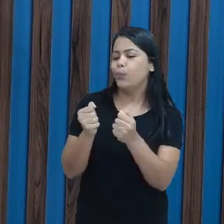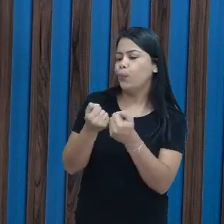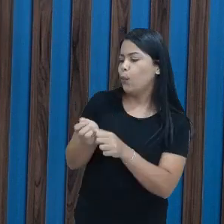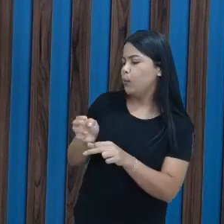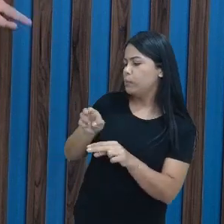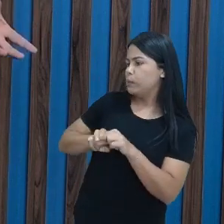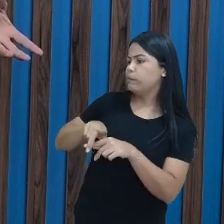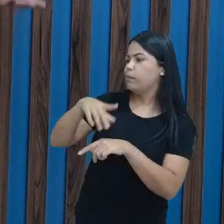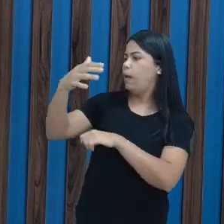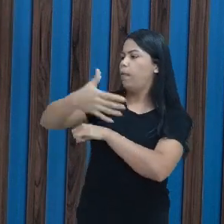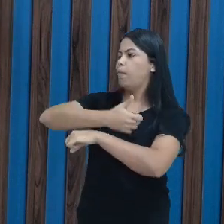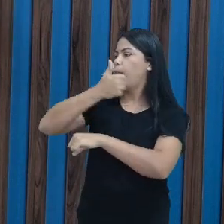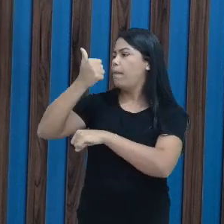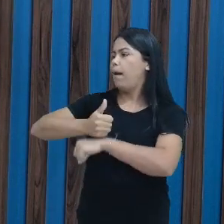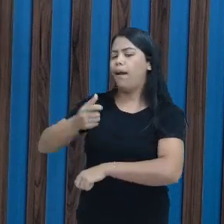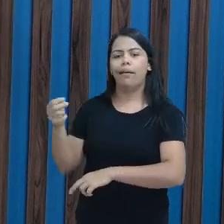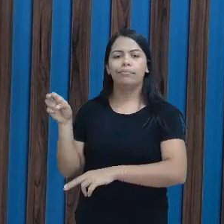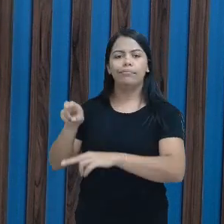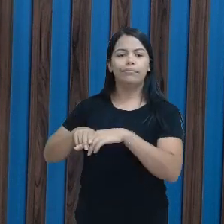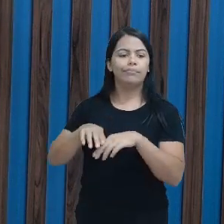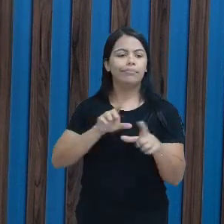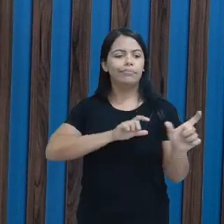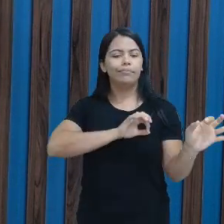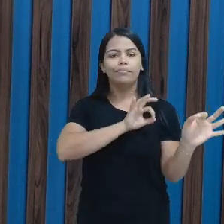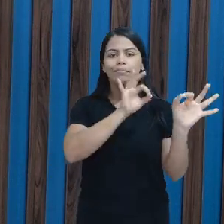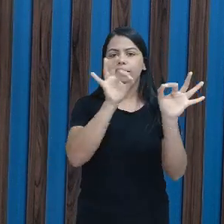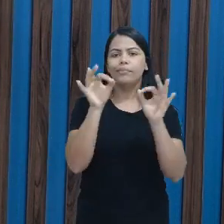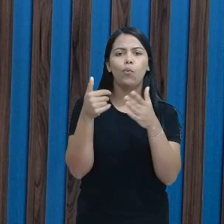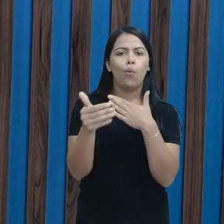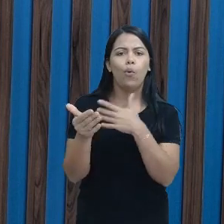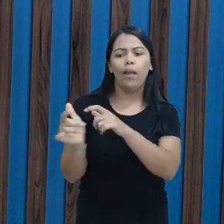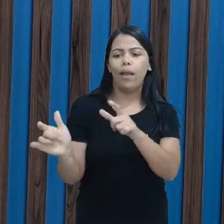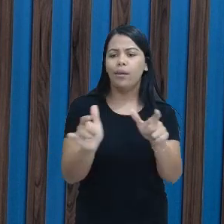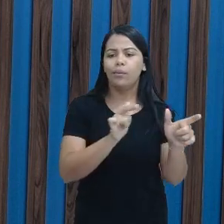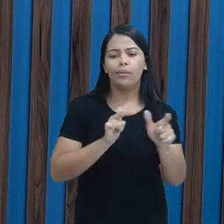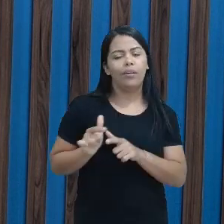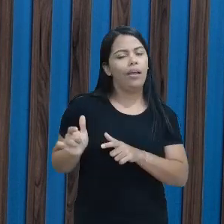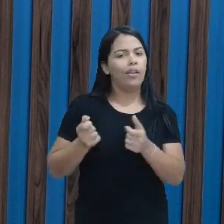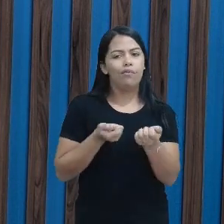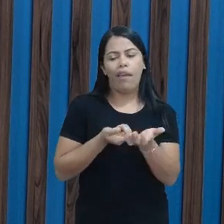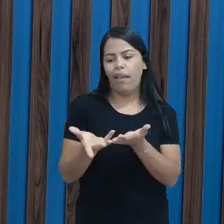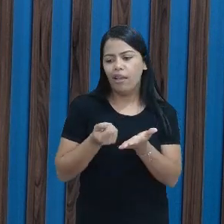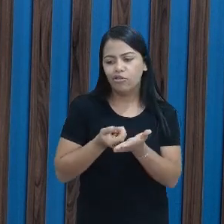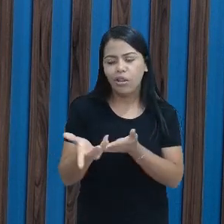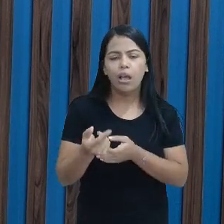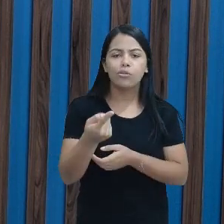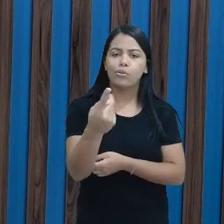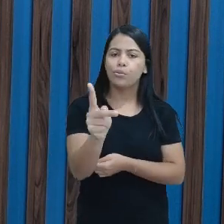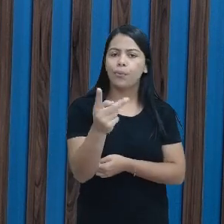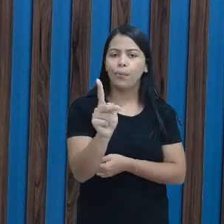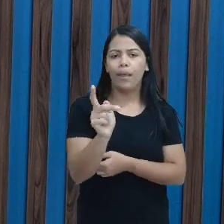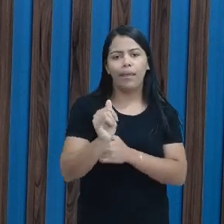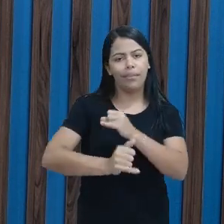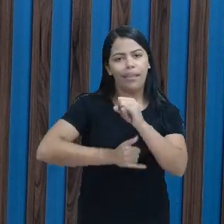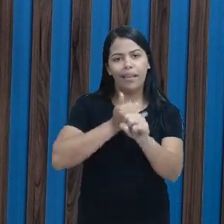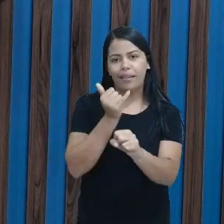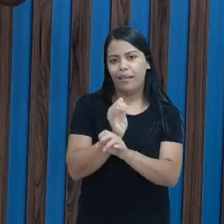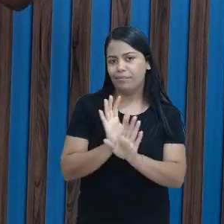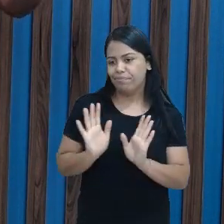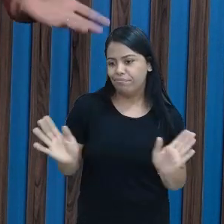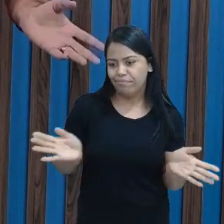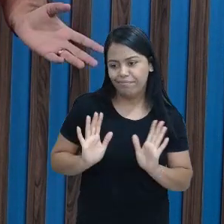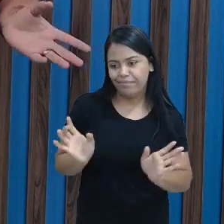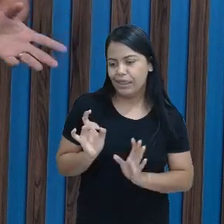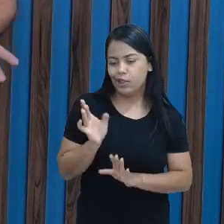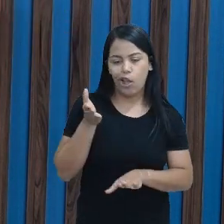na praça, onde você estiver, sem consumir o seu pacote de dados, totalmente grátis. Olha aí, Educa Recife. E